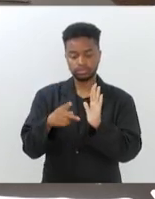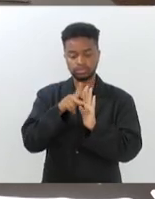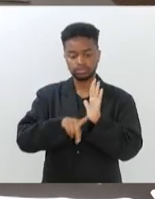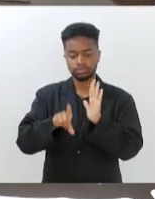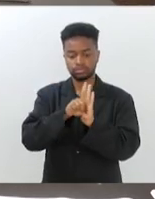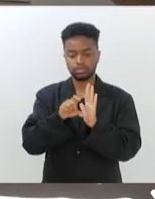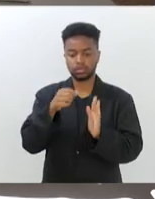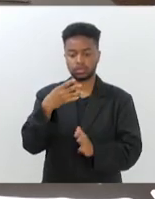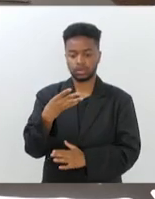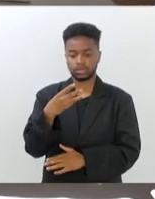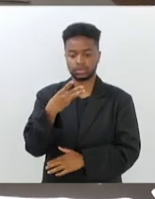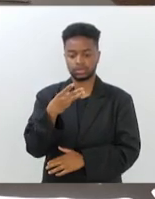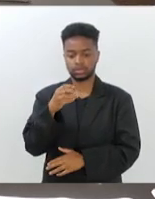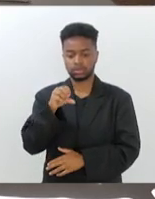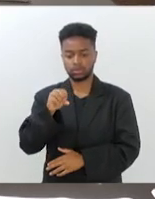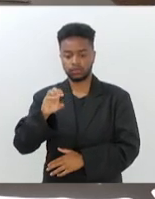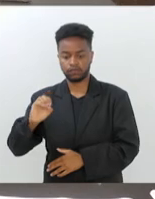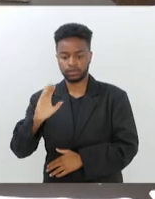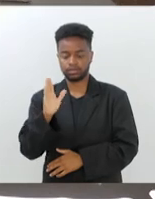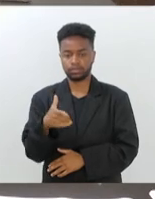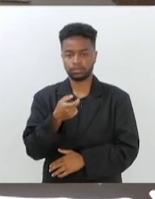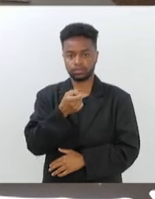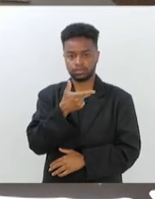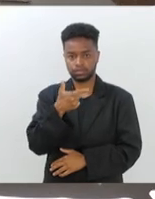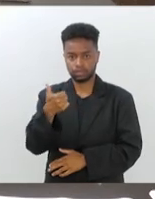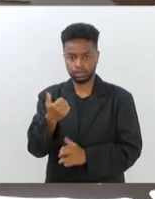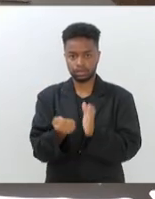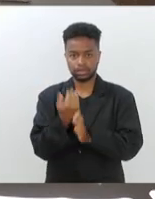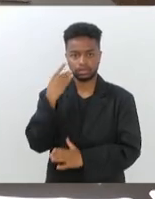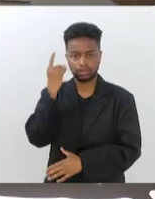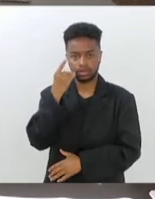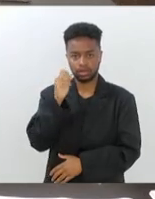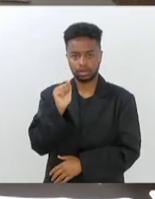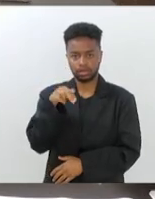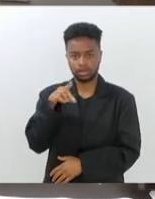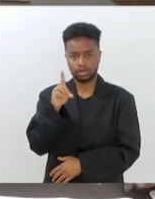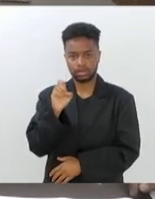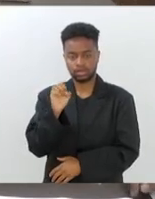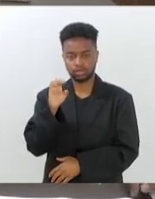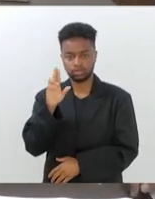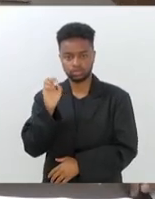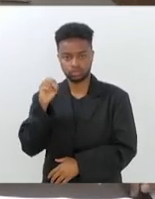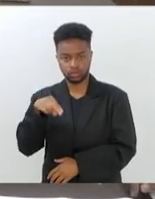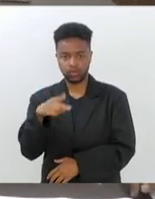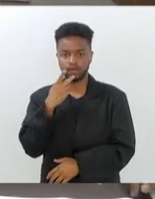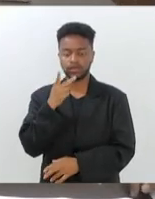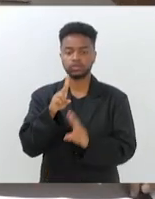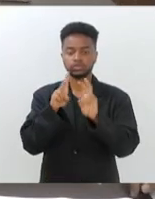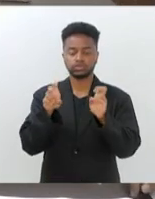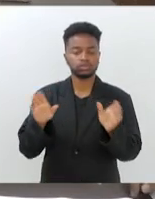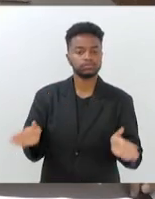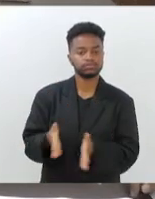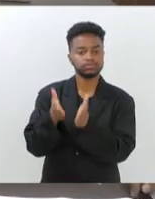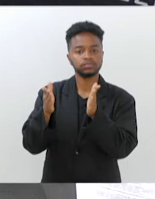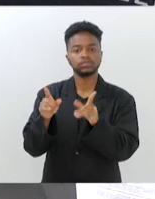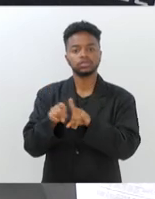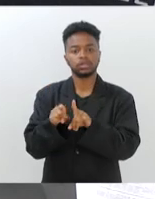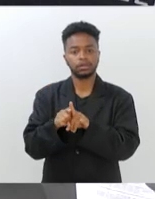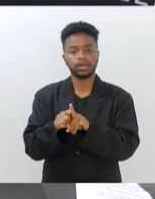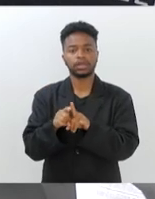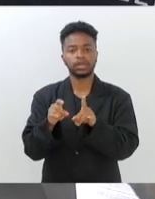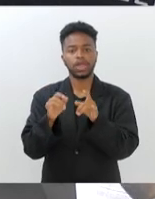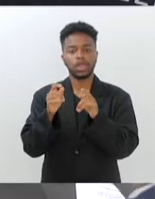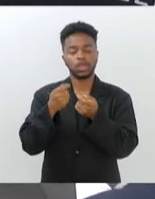4390 de 2021 de autoria do deputado Anderson Moraes que dispõe em medidas de incentivo e promoção à economia de energia